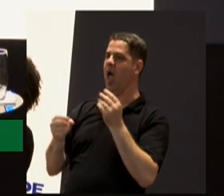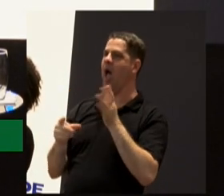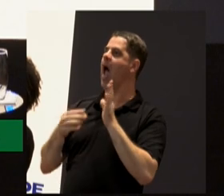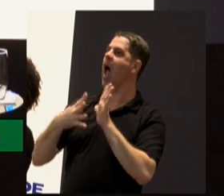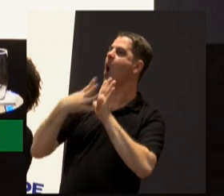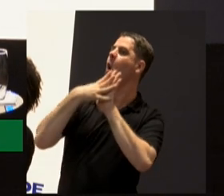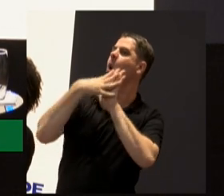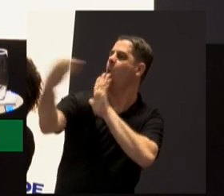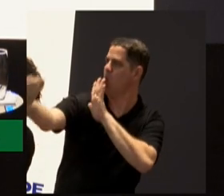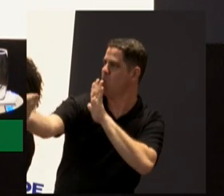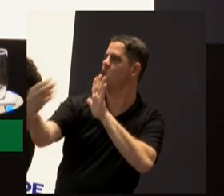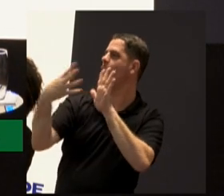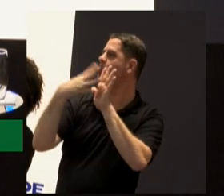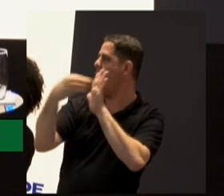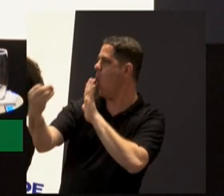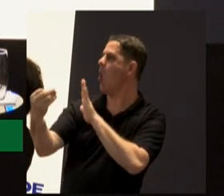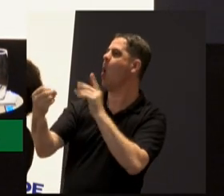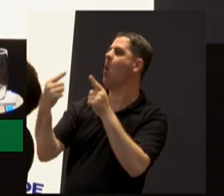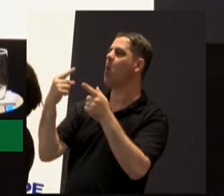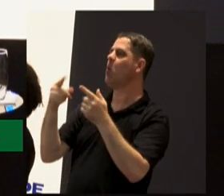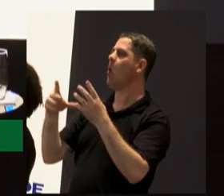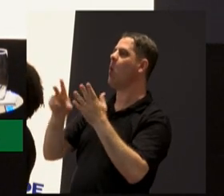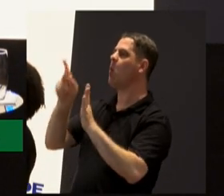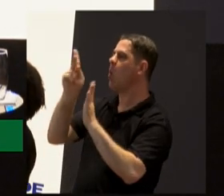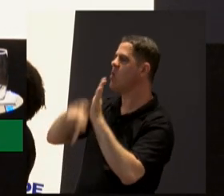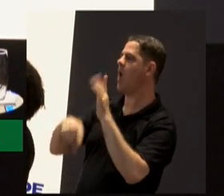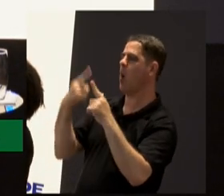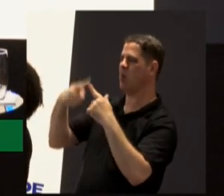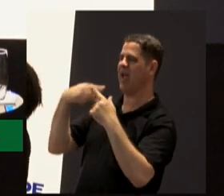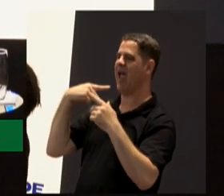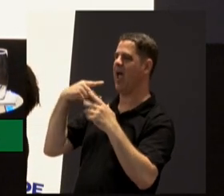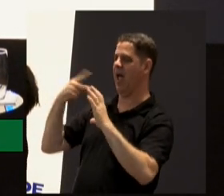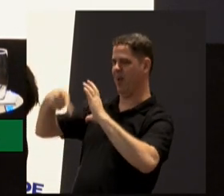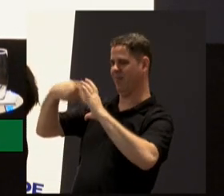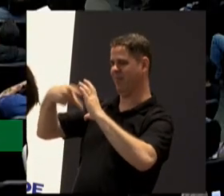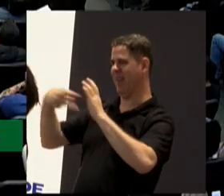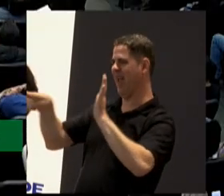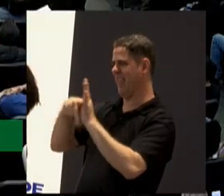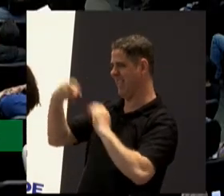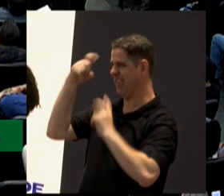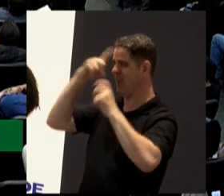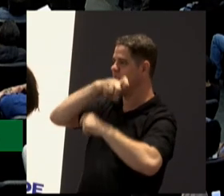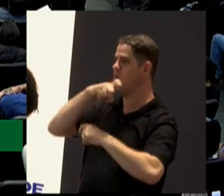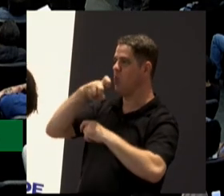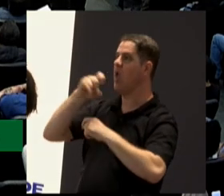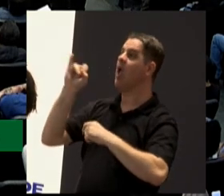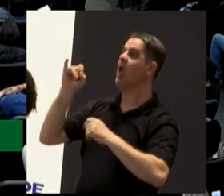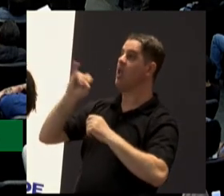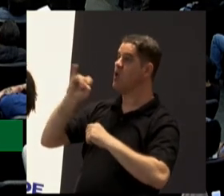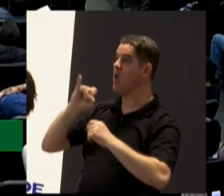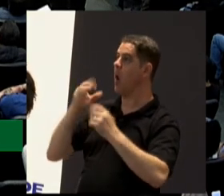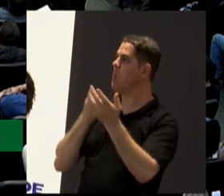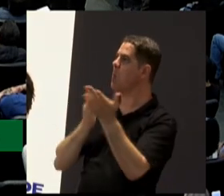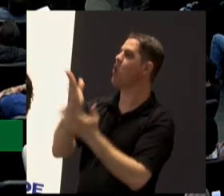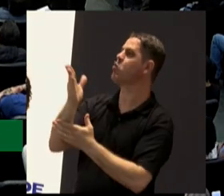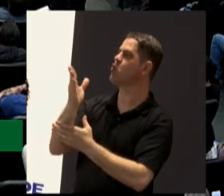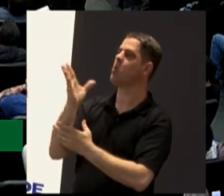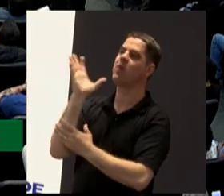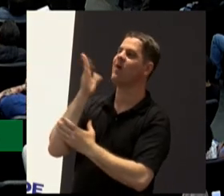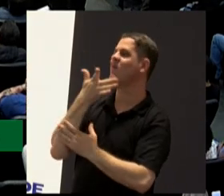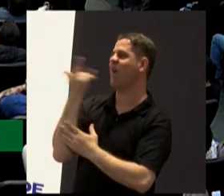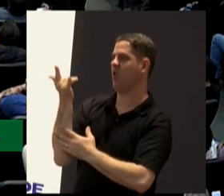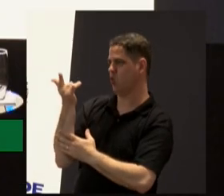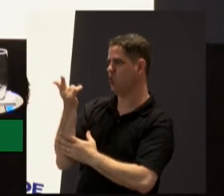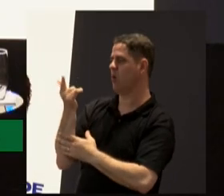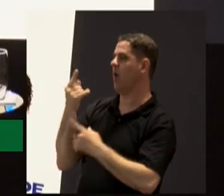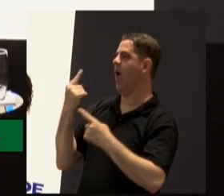projeto, Itajaí aprovou antes que a gente, em função das dificuldades políticas internas da casa. Mas eu quero dizer aqui, em depoimento